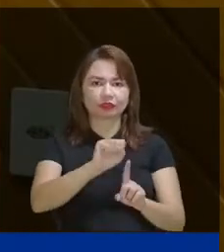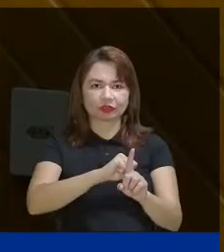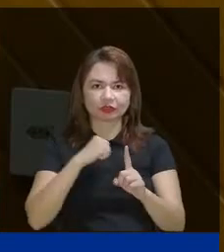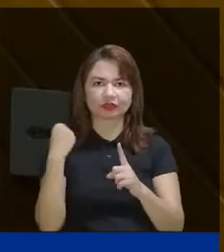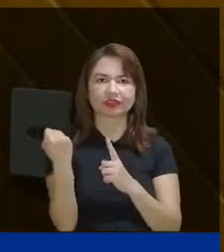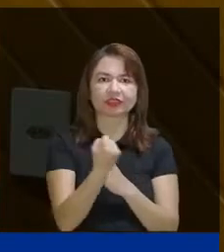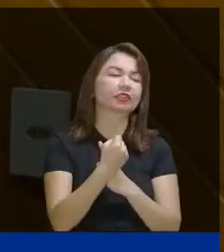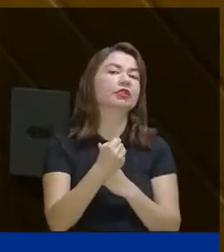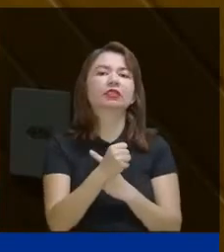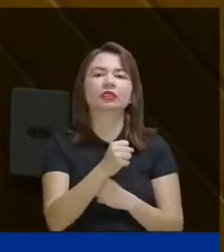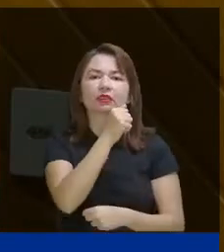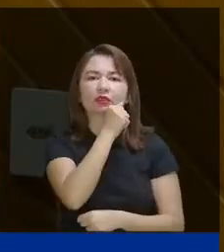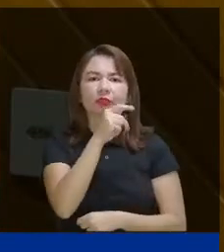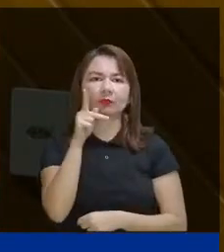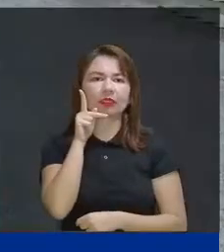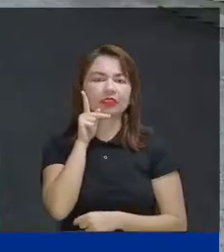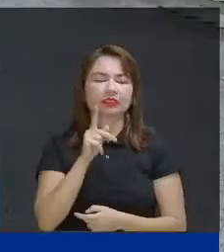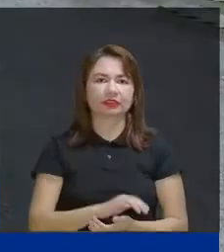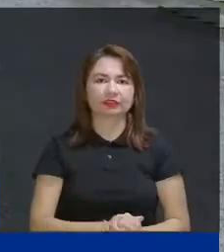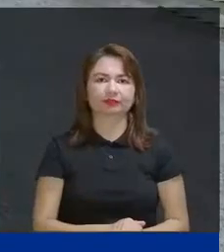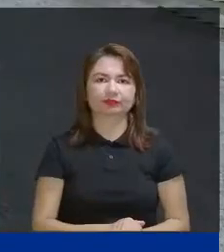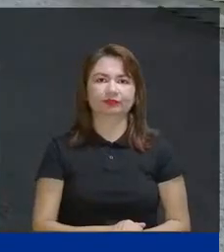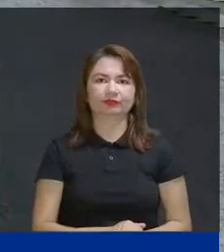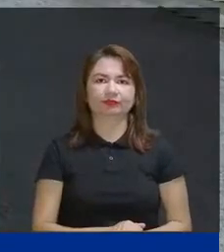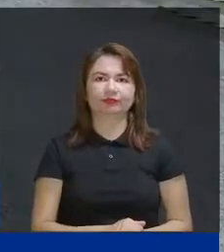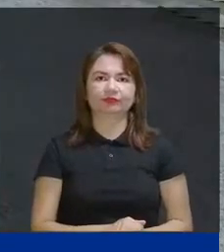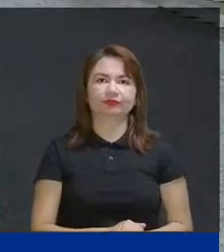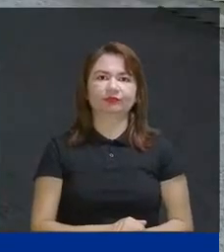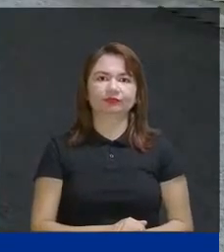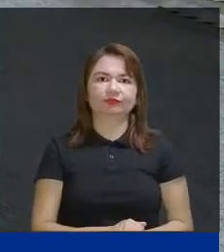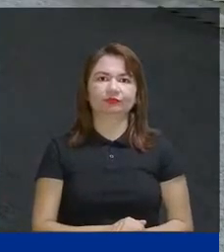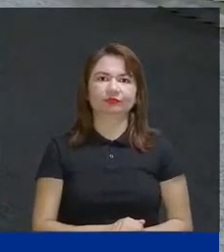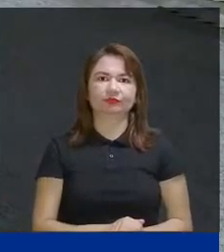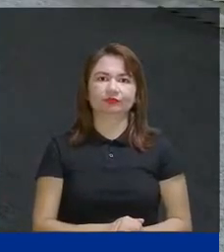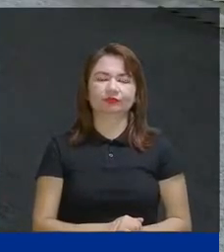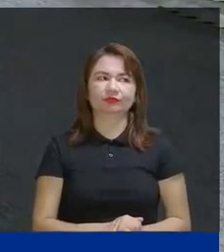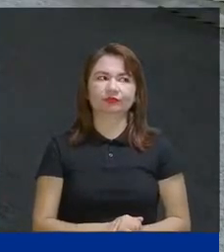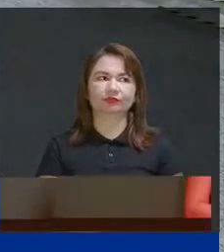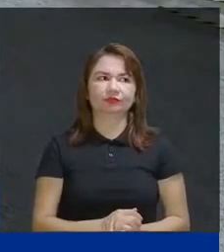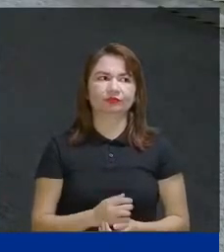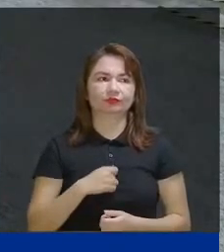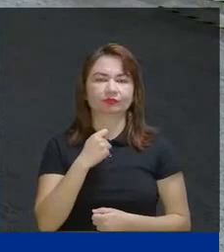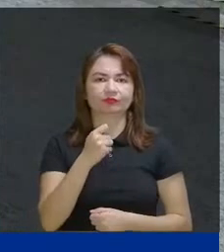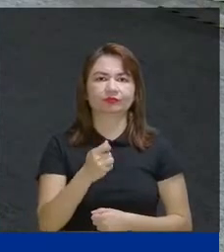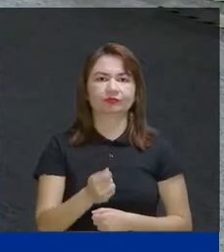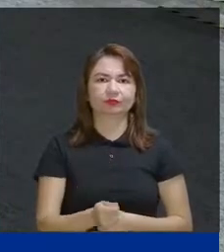mapaense. Então, fica aqui esse registro. Perfeito. A doutora Sara Cavalcante.